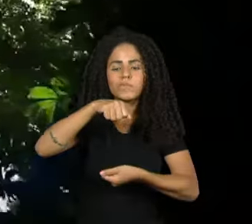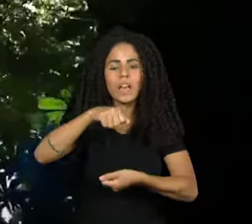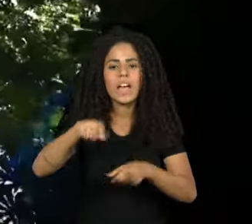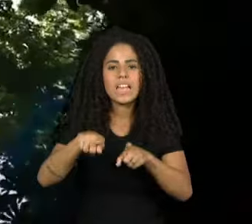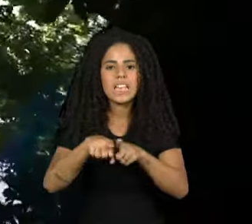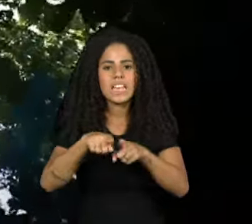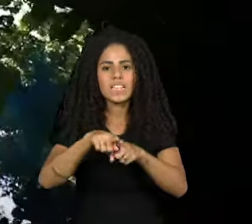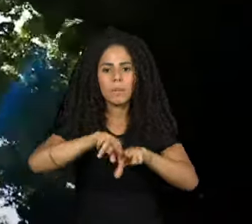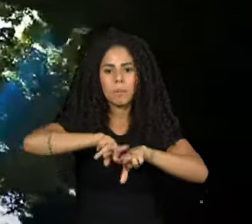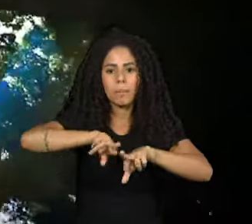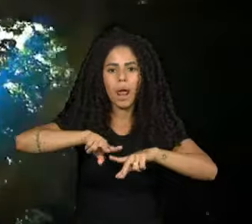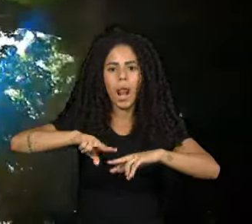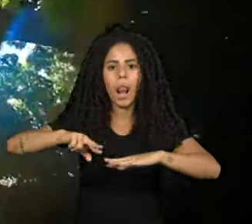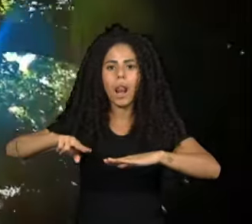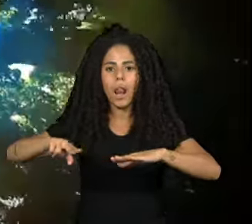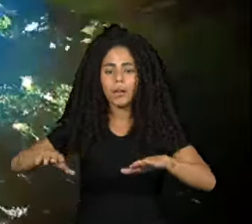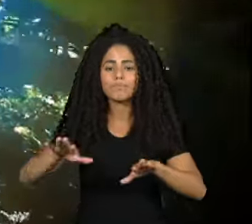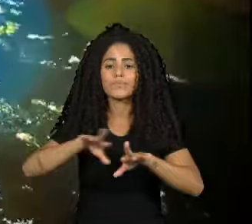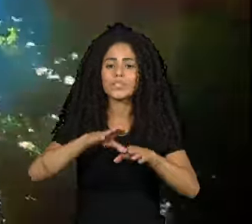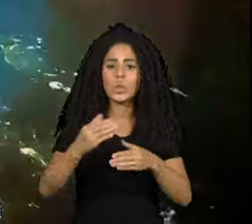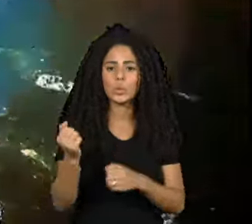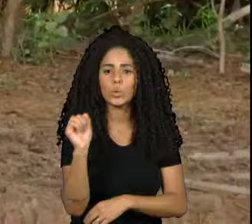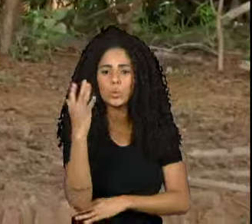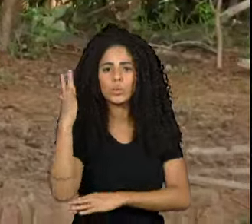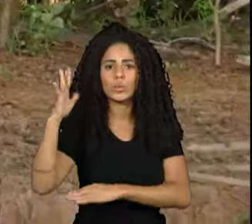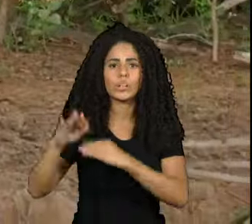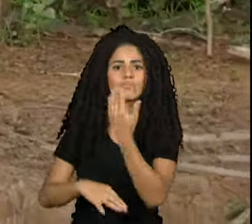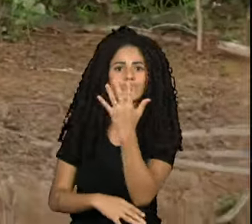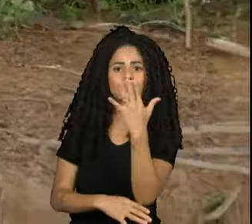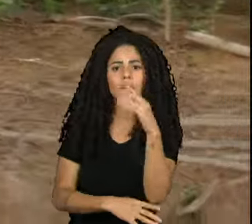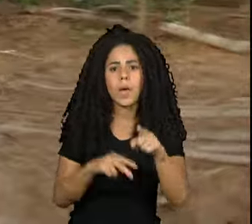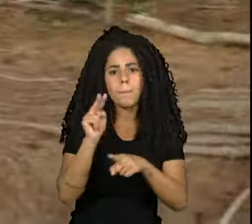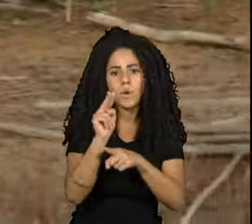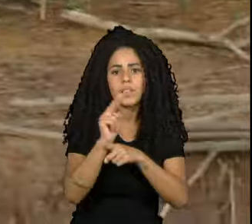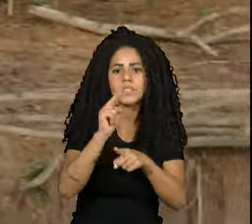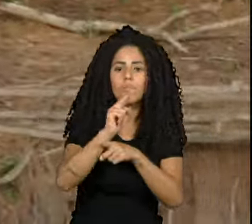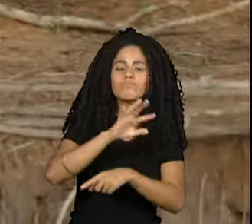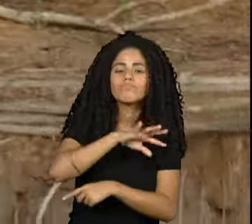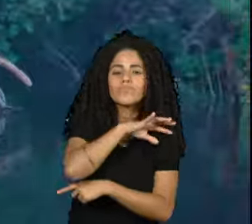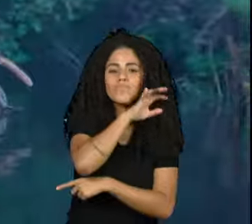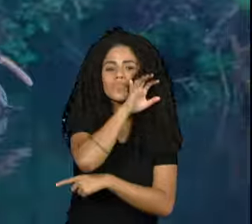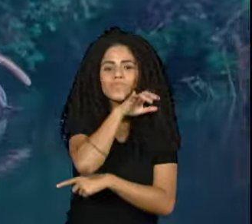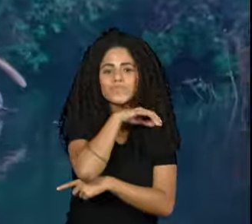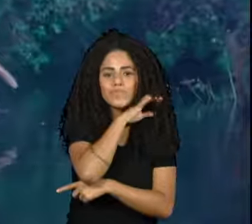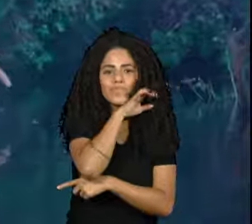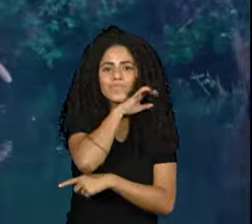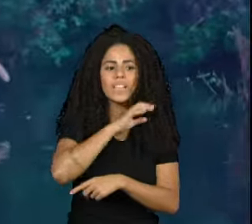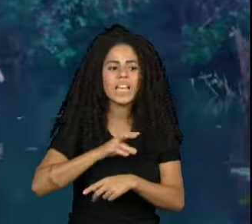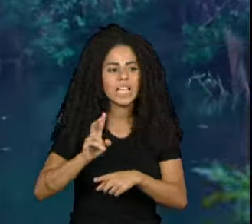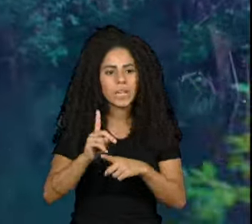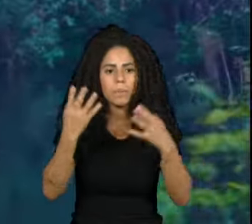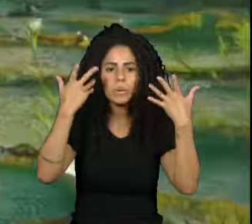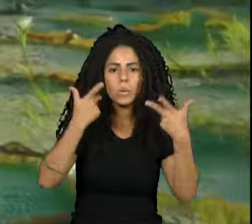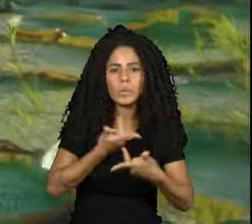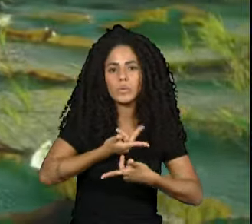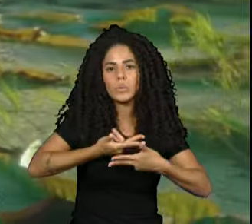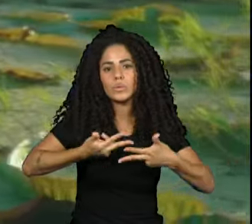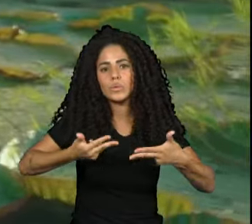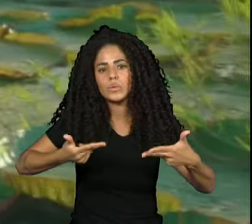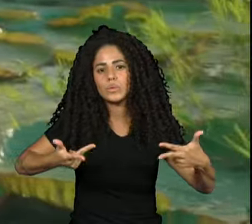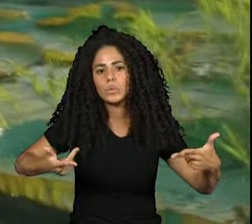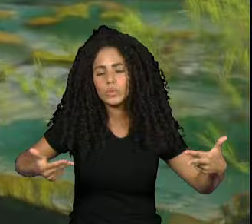biodiversidade, conservação da vegetação nativa, proteção de animais e promoção da qualidade ambiental